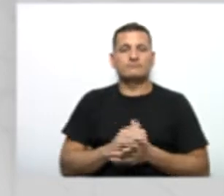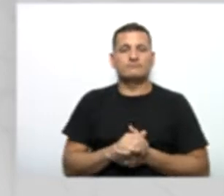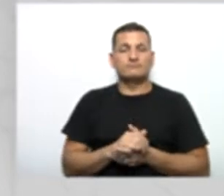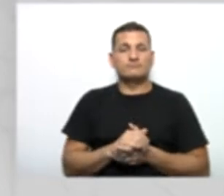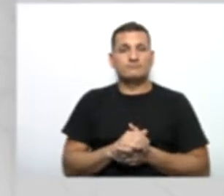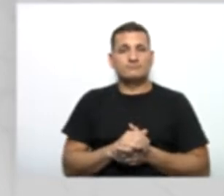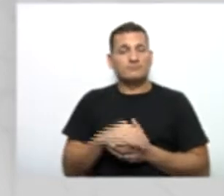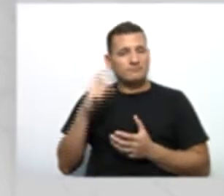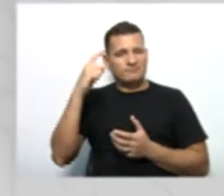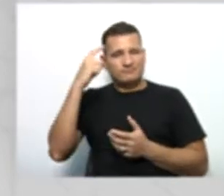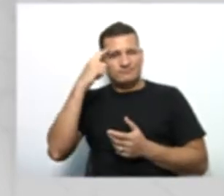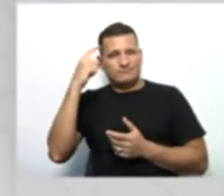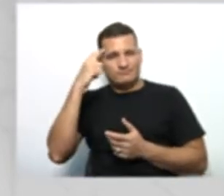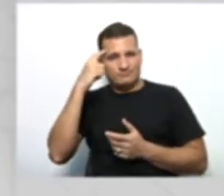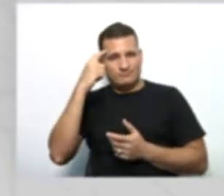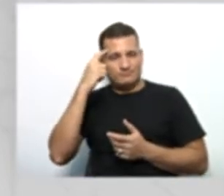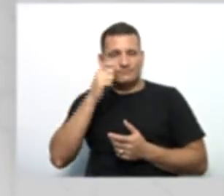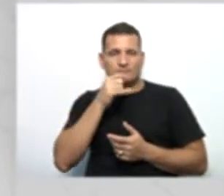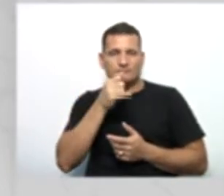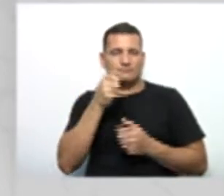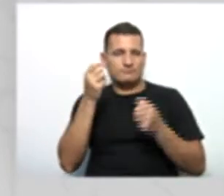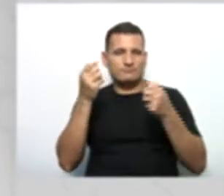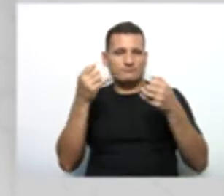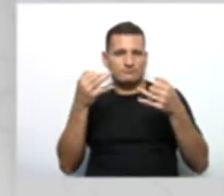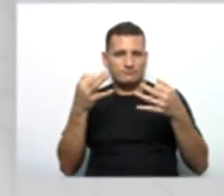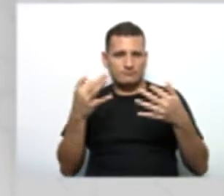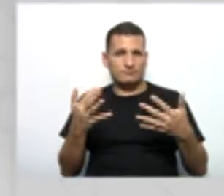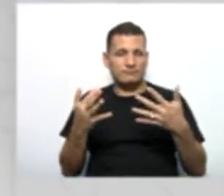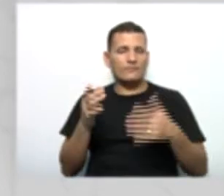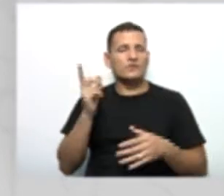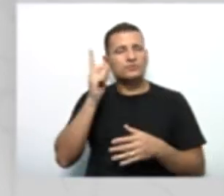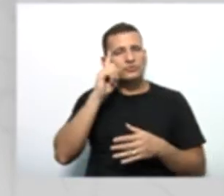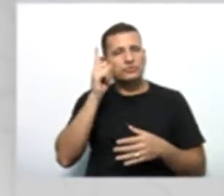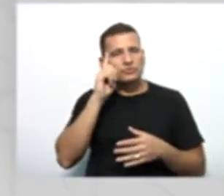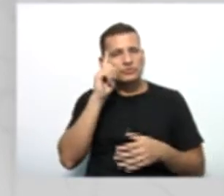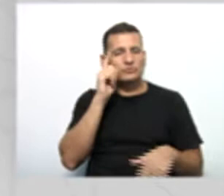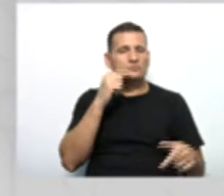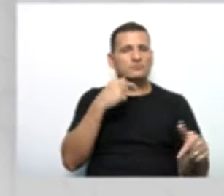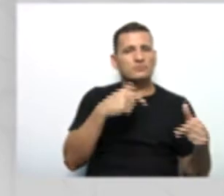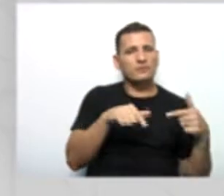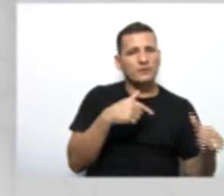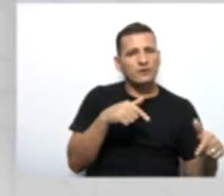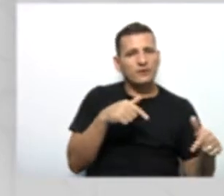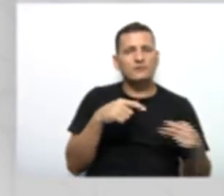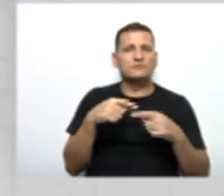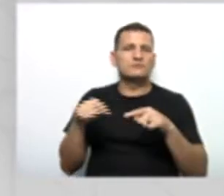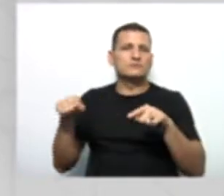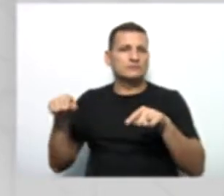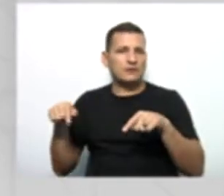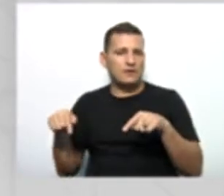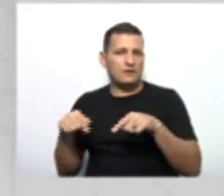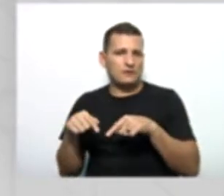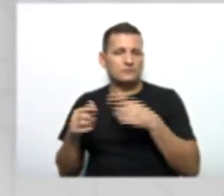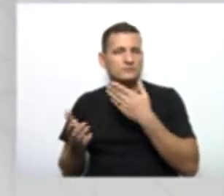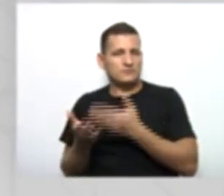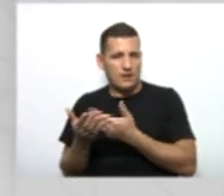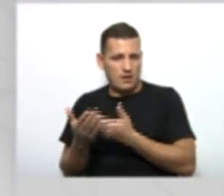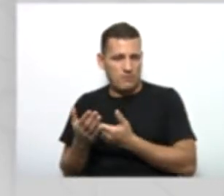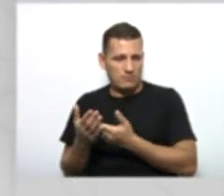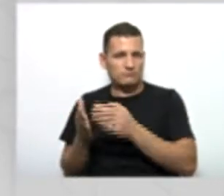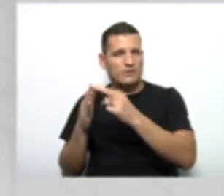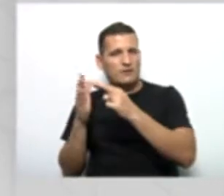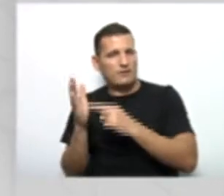uma forma a exemplificar, no cotidiano do trabalho, na sala de aula, nós temos várias normas que ditam nossa